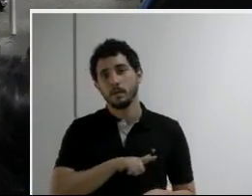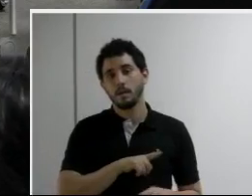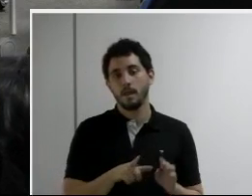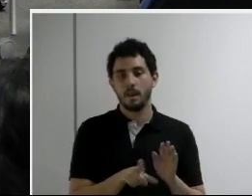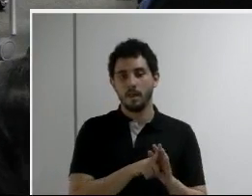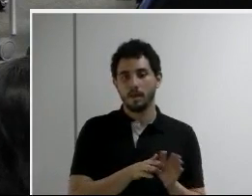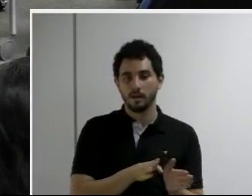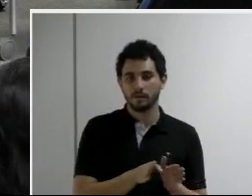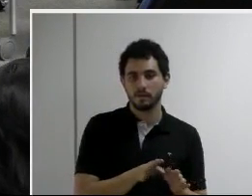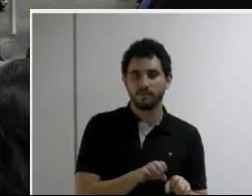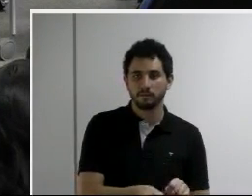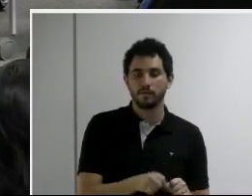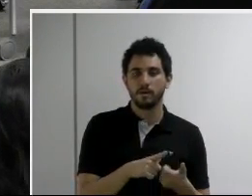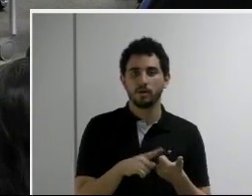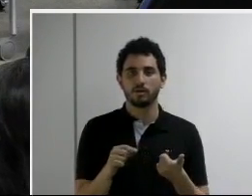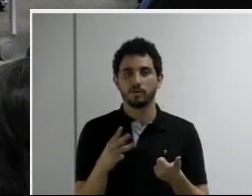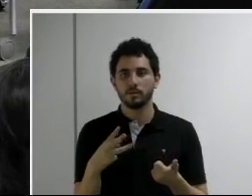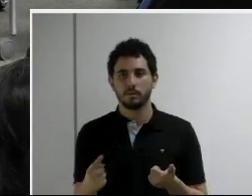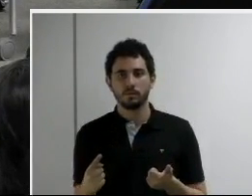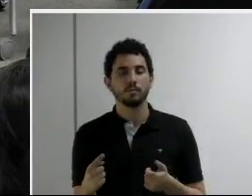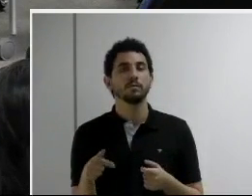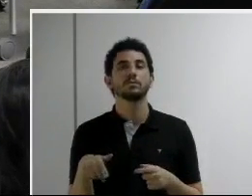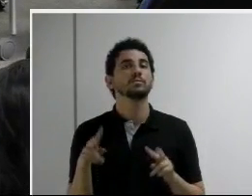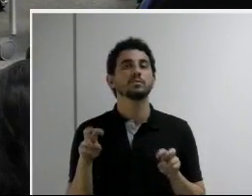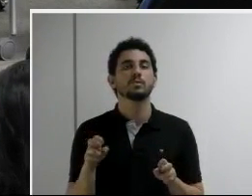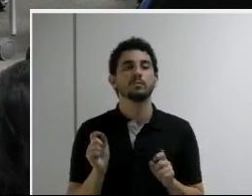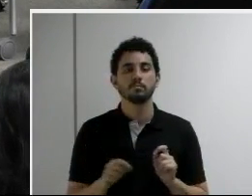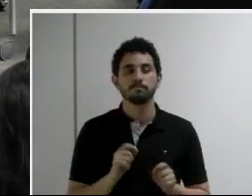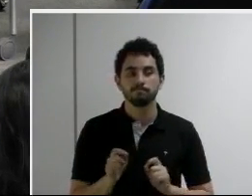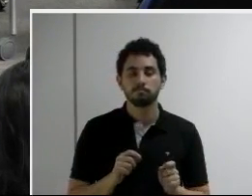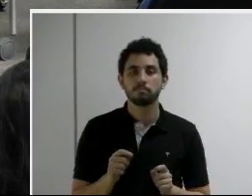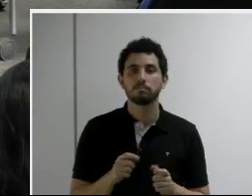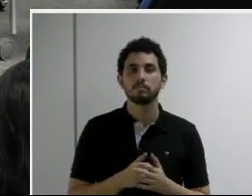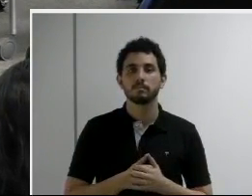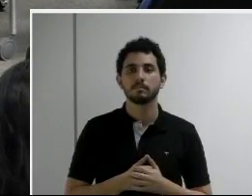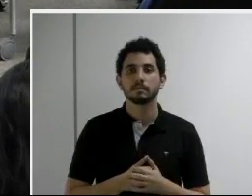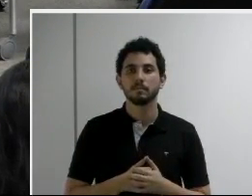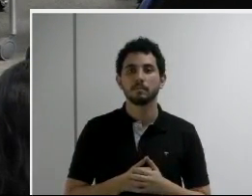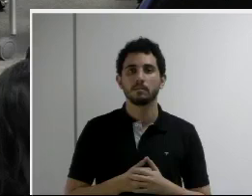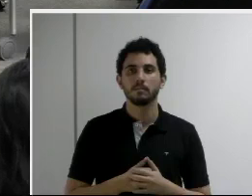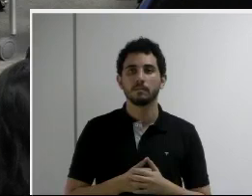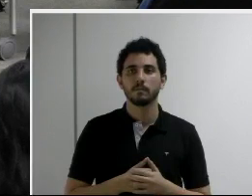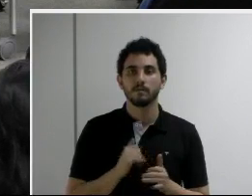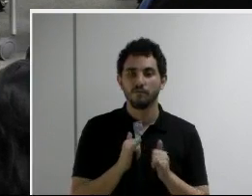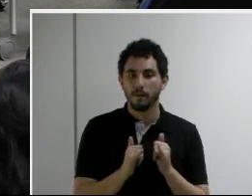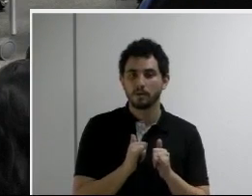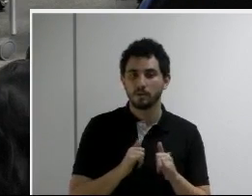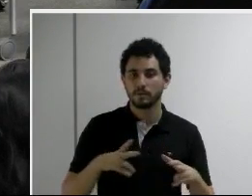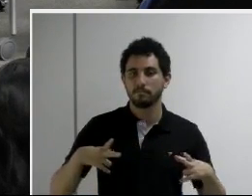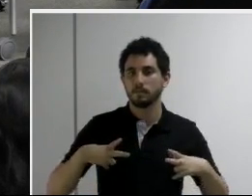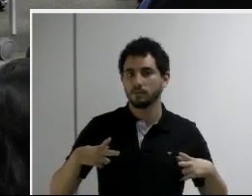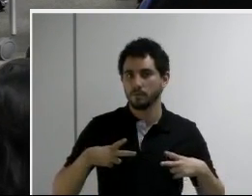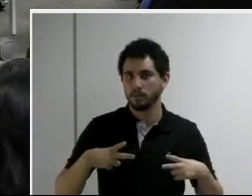Acesso à Informação, artigo 31, que trata brevemente sobre informações